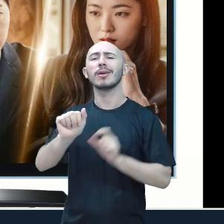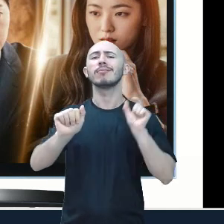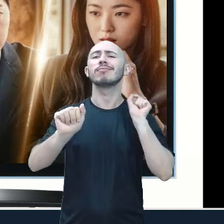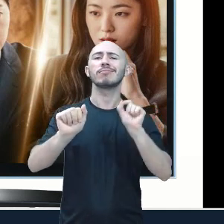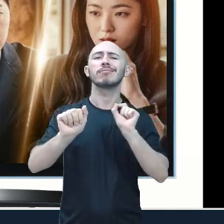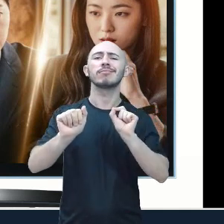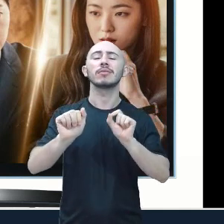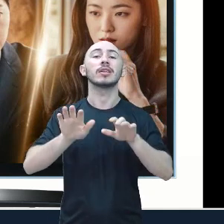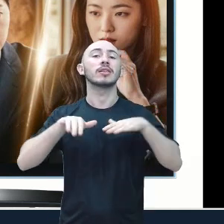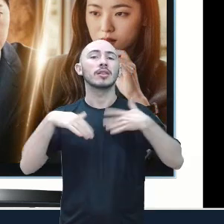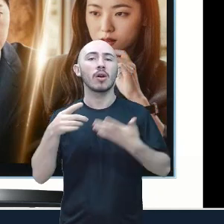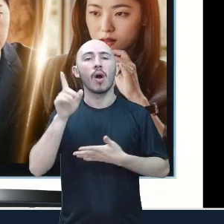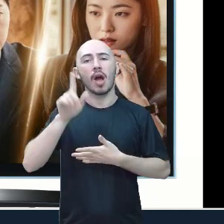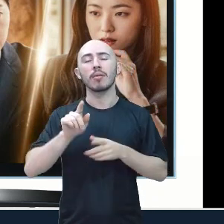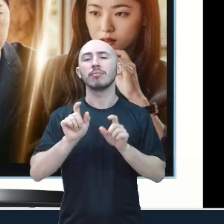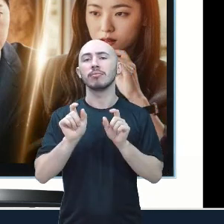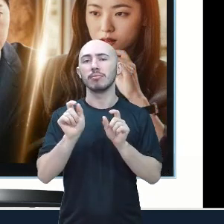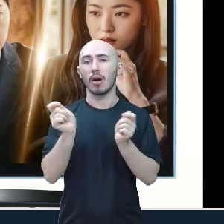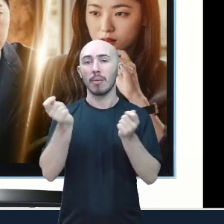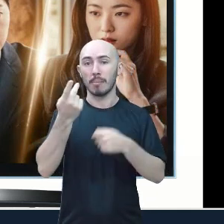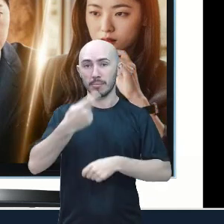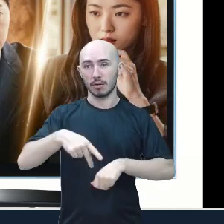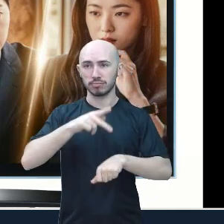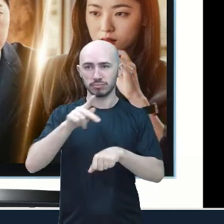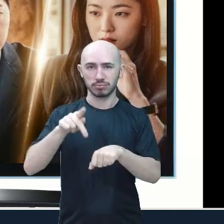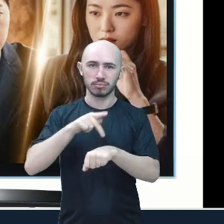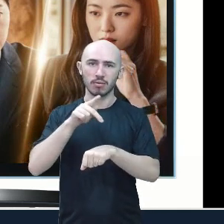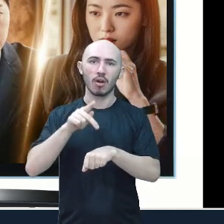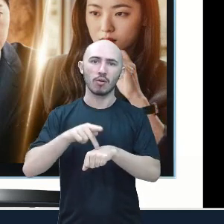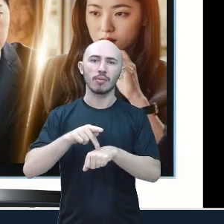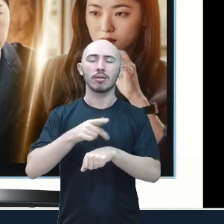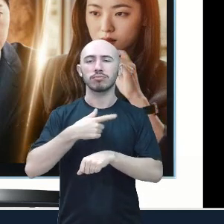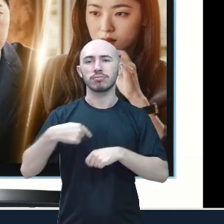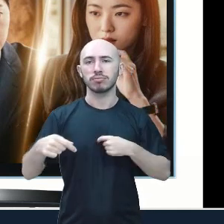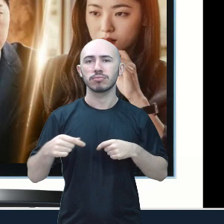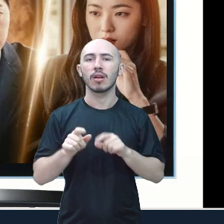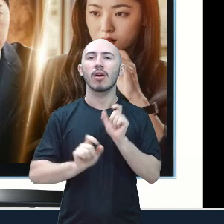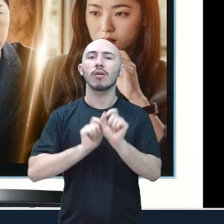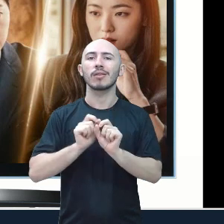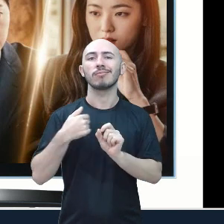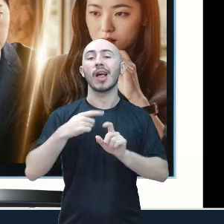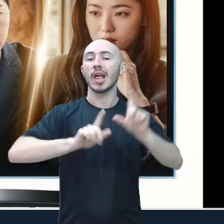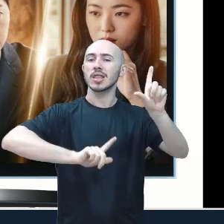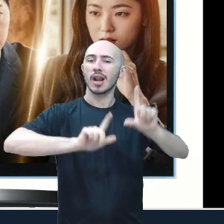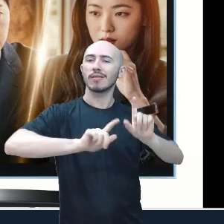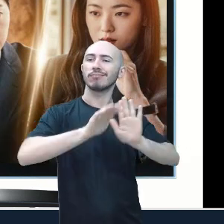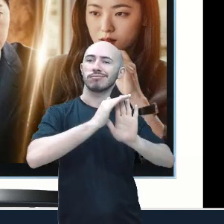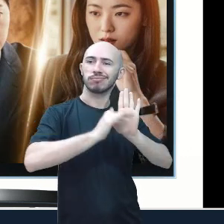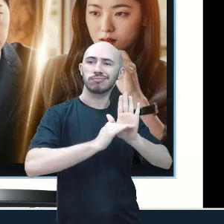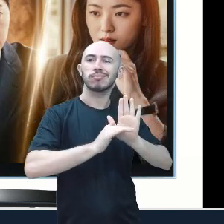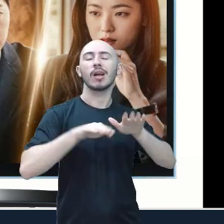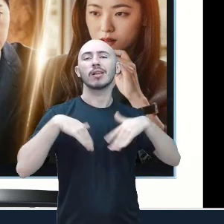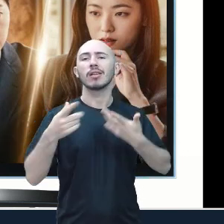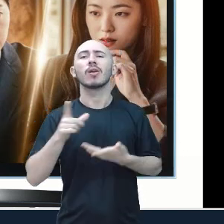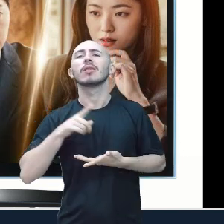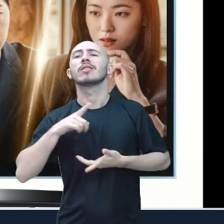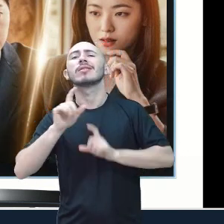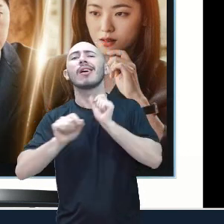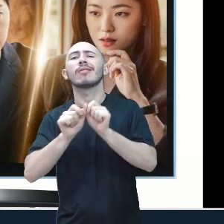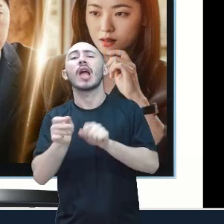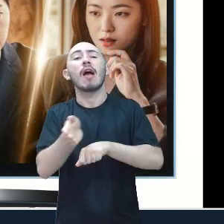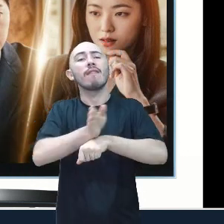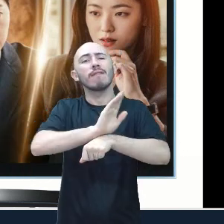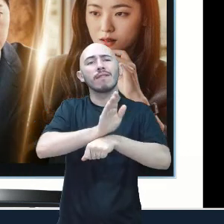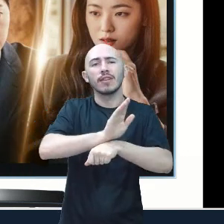do Japão, né? E é todo tipo de produção para televisão. E aí, ou seja, é filmes,